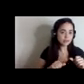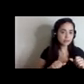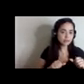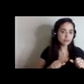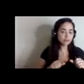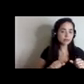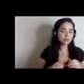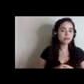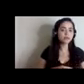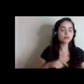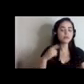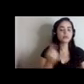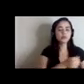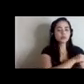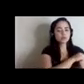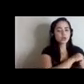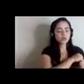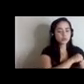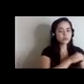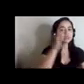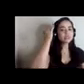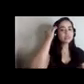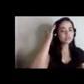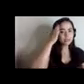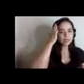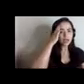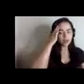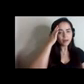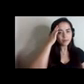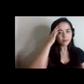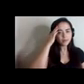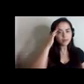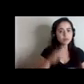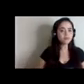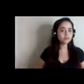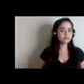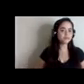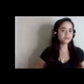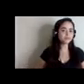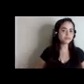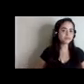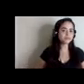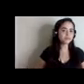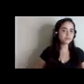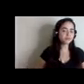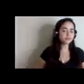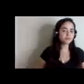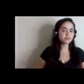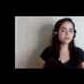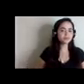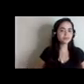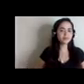Será que os nossos alunos têm condições para isso? Para mim, essa